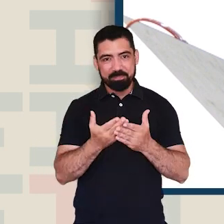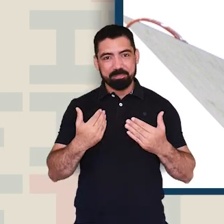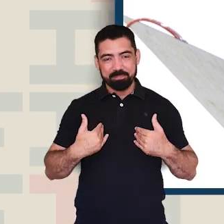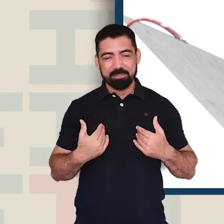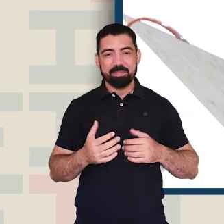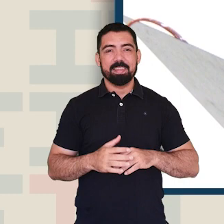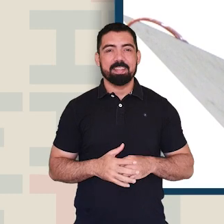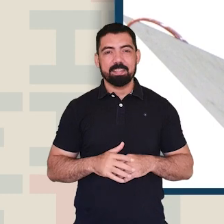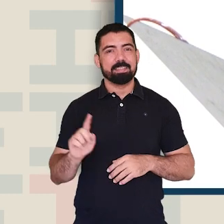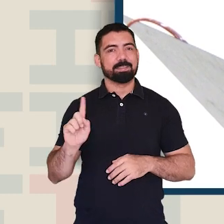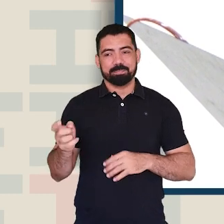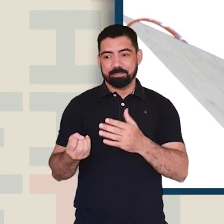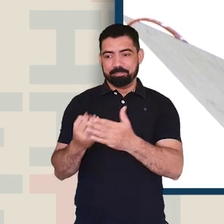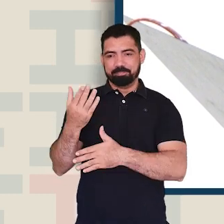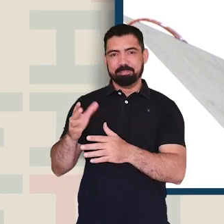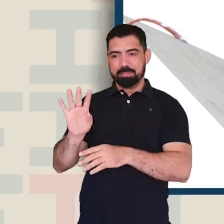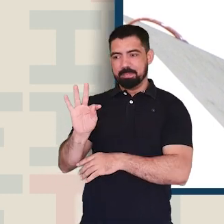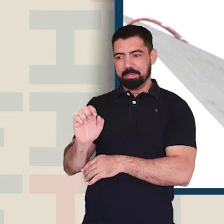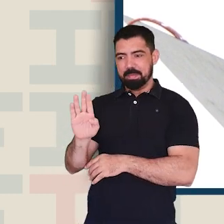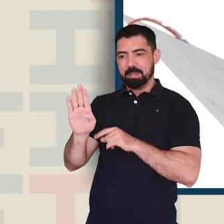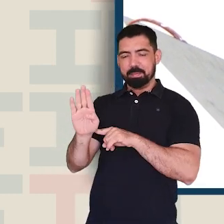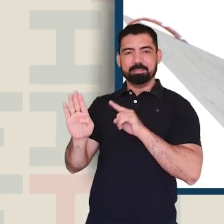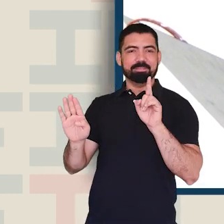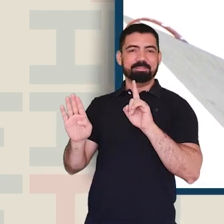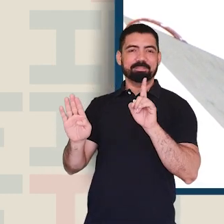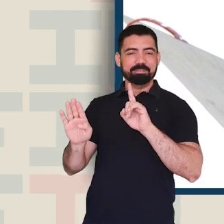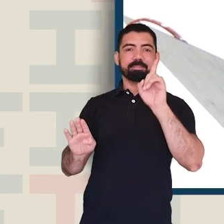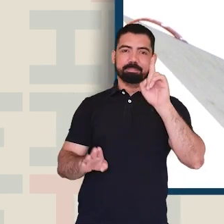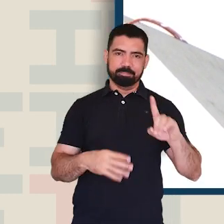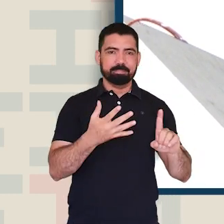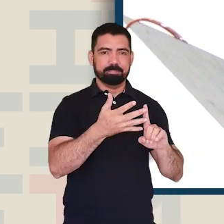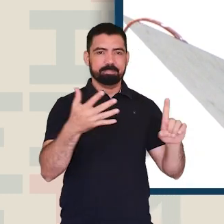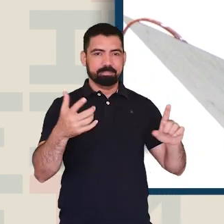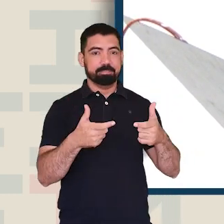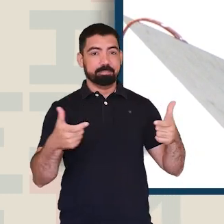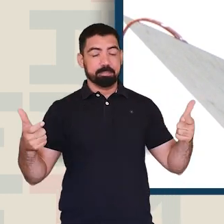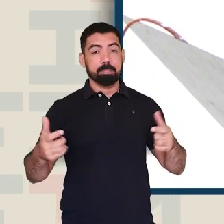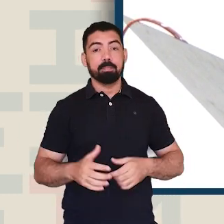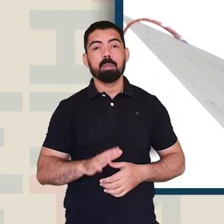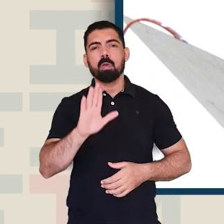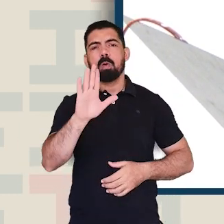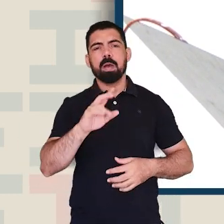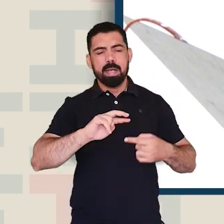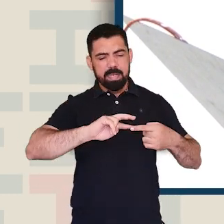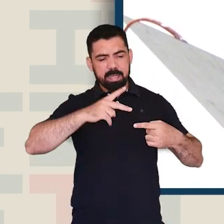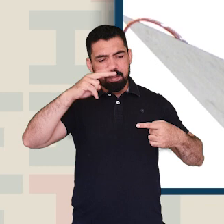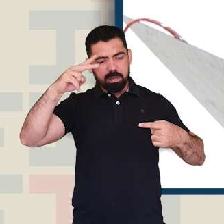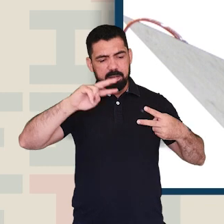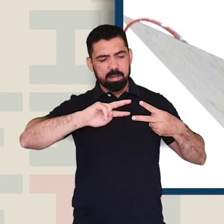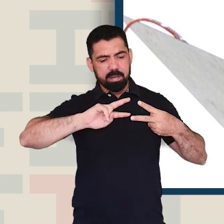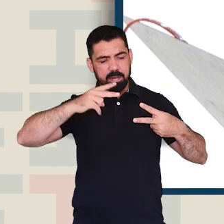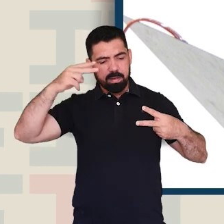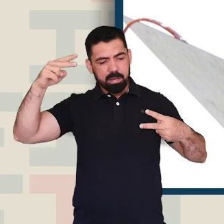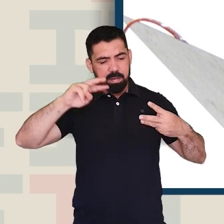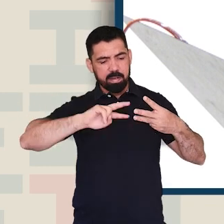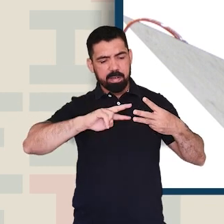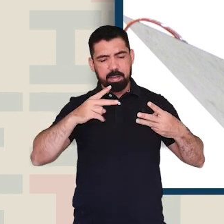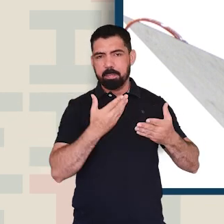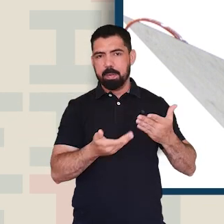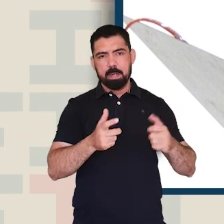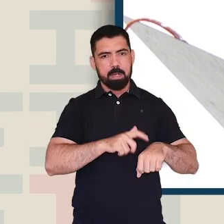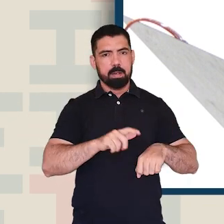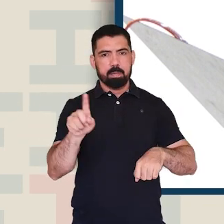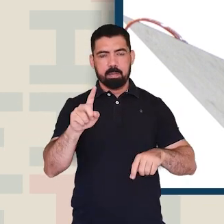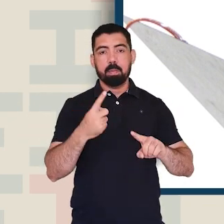Que não vai aparecer, certo? Então, gente, as escalas, eu não vou me perder muito aqui do tempo que a gente não